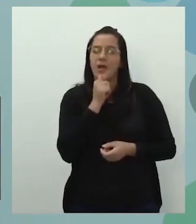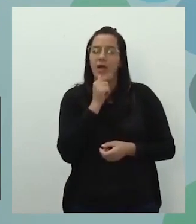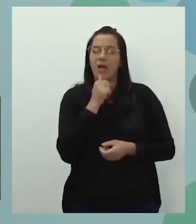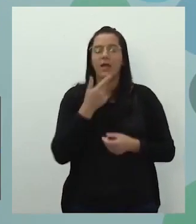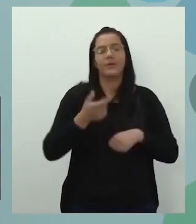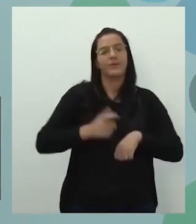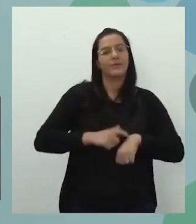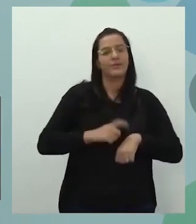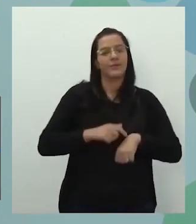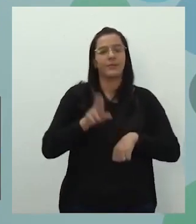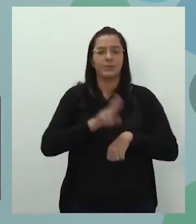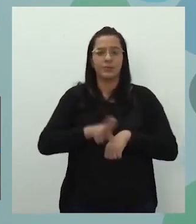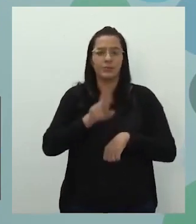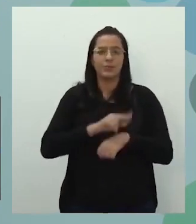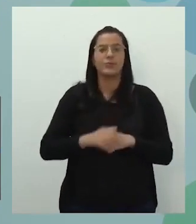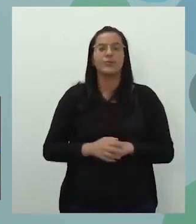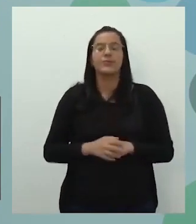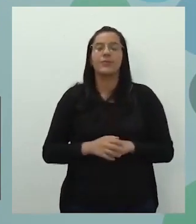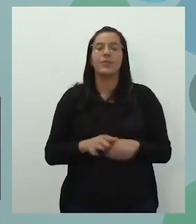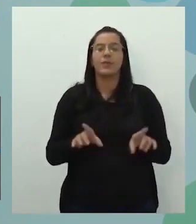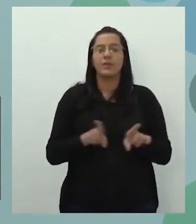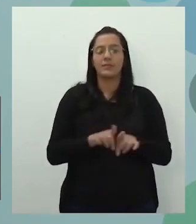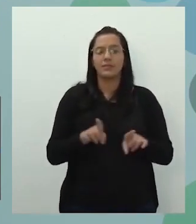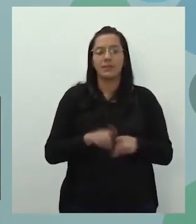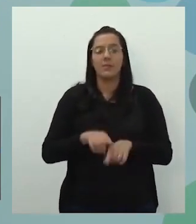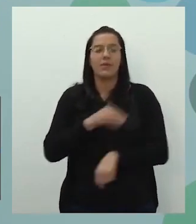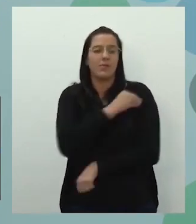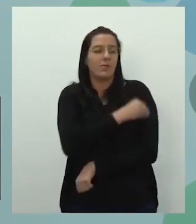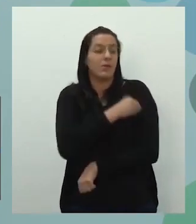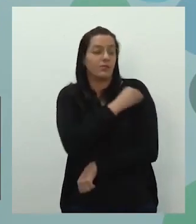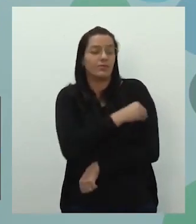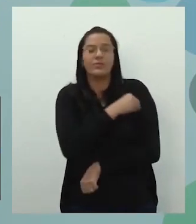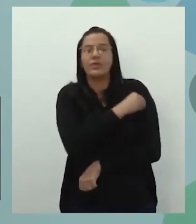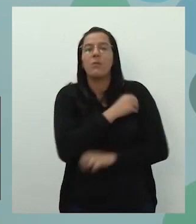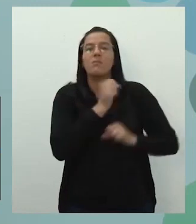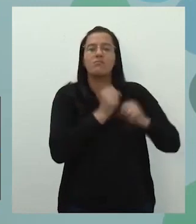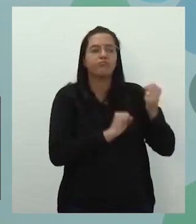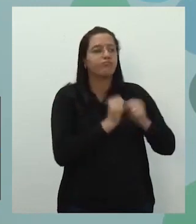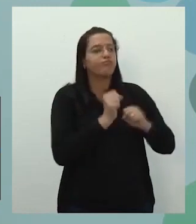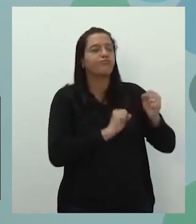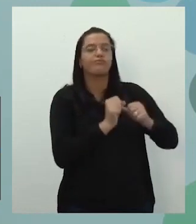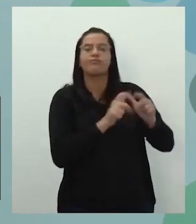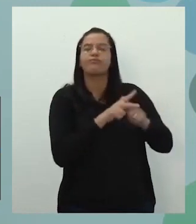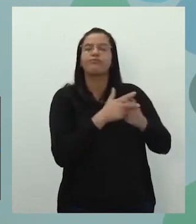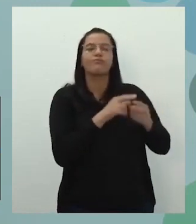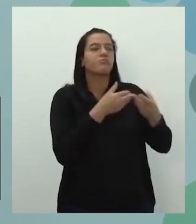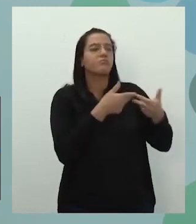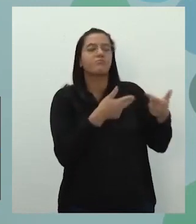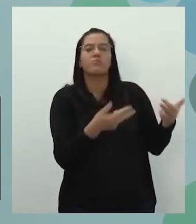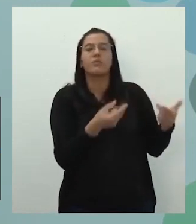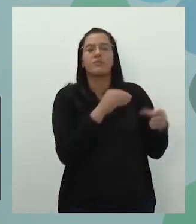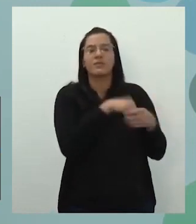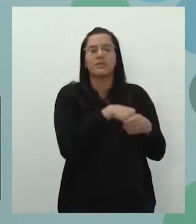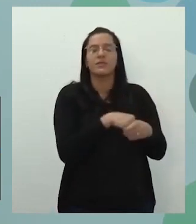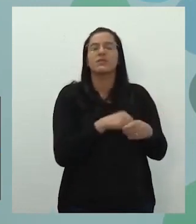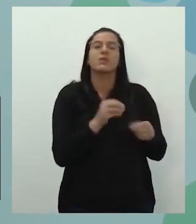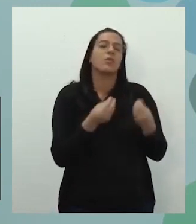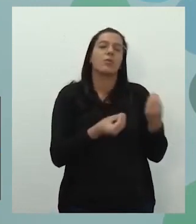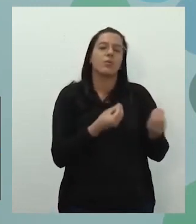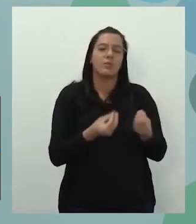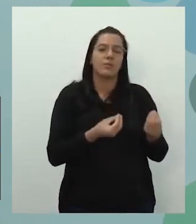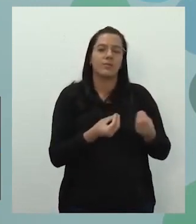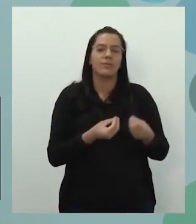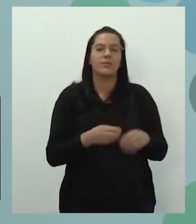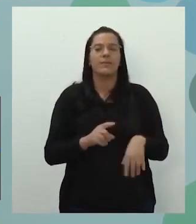de uso, custo de fabricação do álcool em gel, a quantidade de álcool em gel e de sabonete líquido, já que é o assunto do momento, e